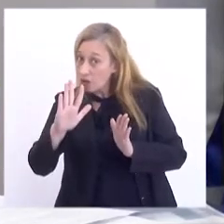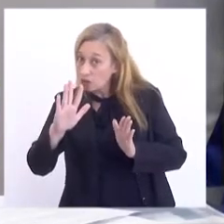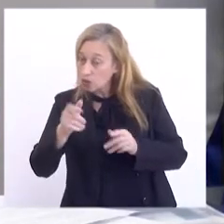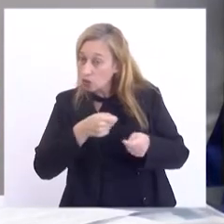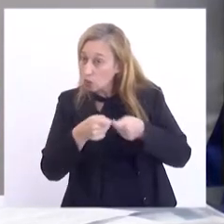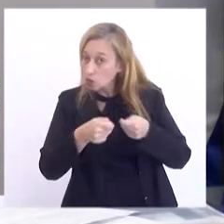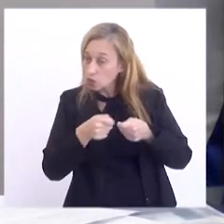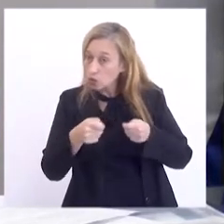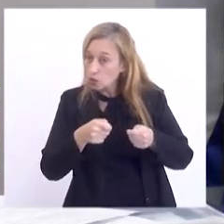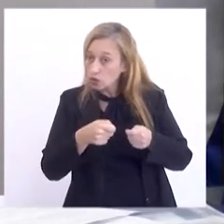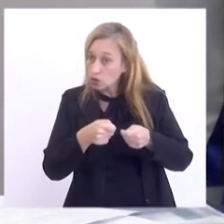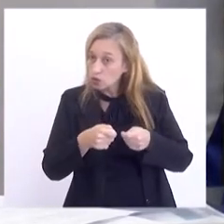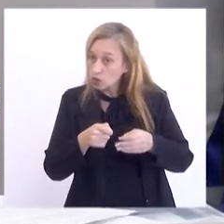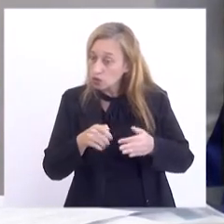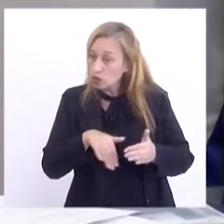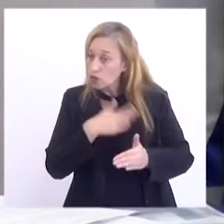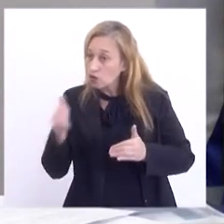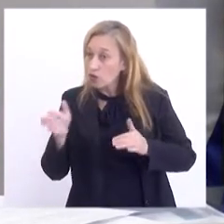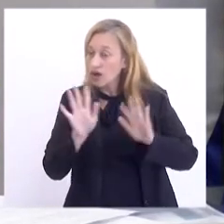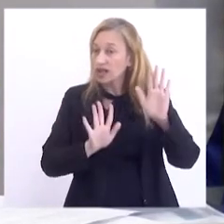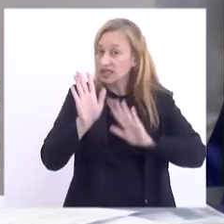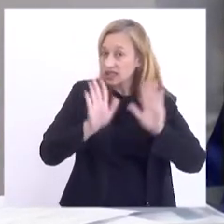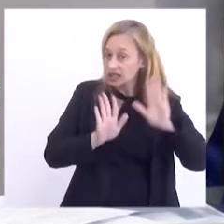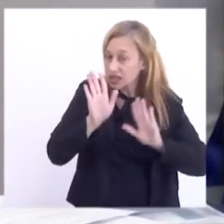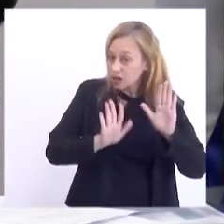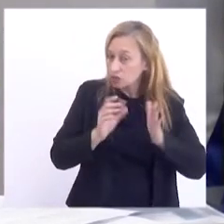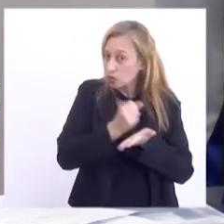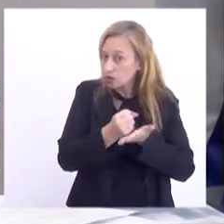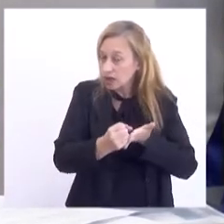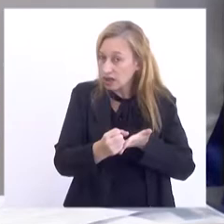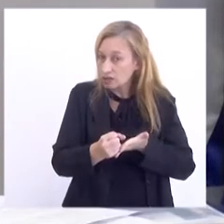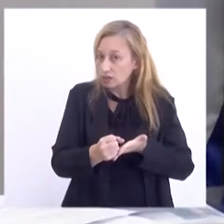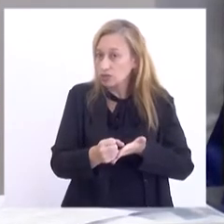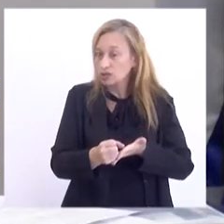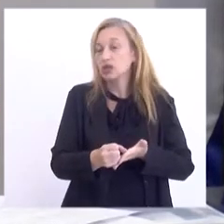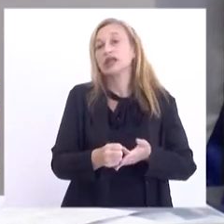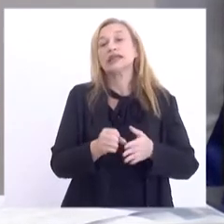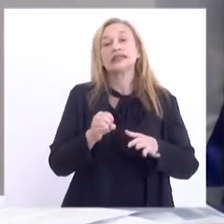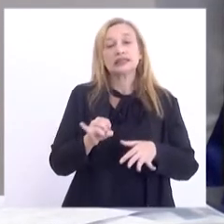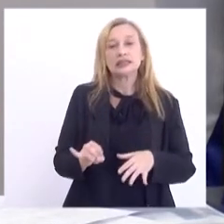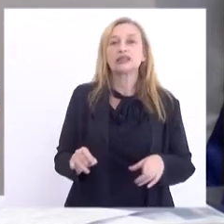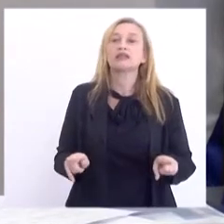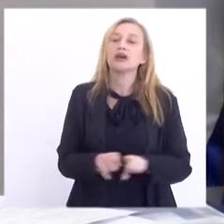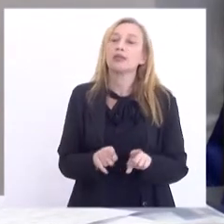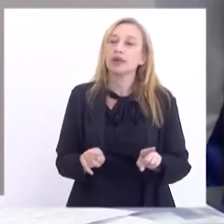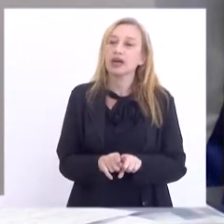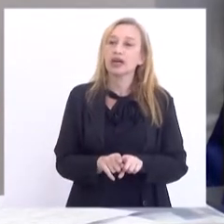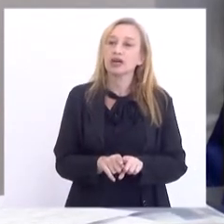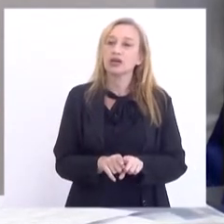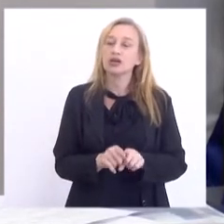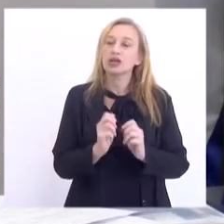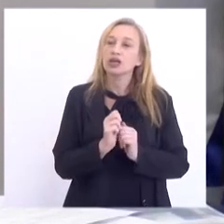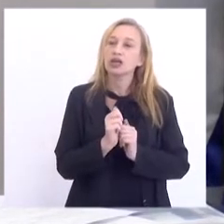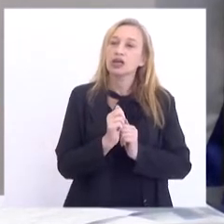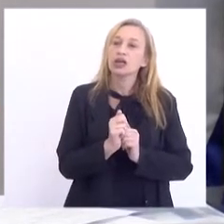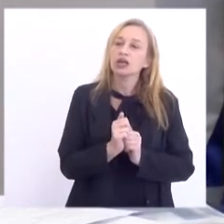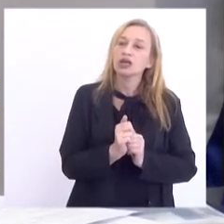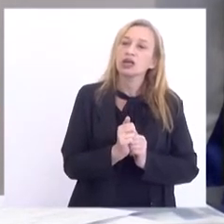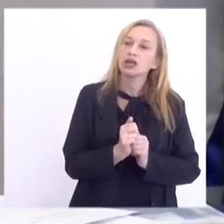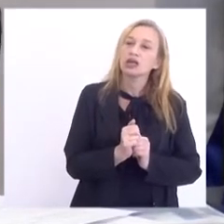controle das licitações dos contratos headset se isso também encaminhou